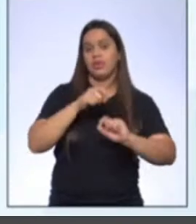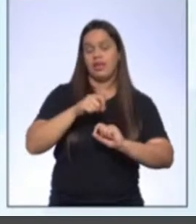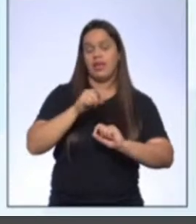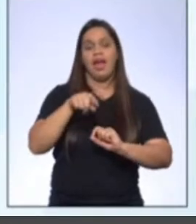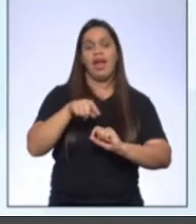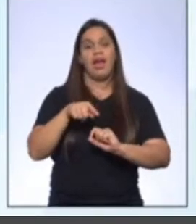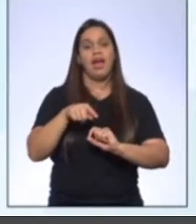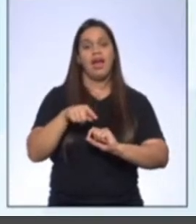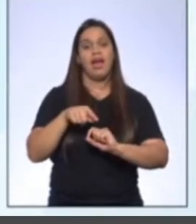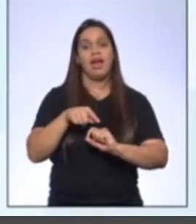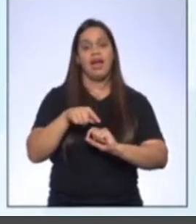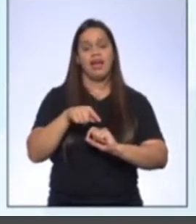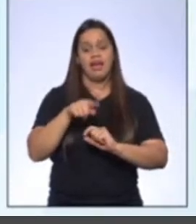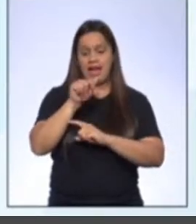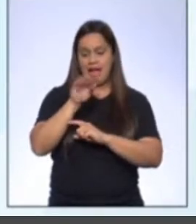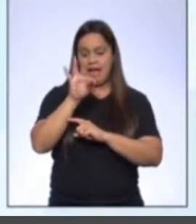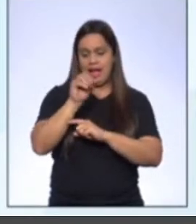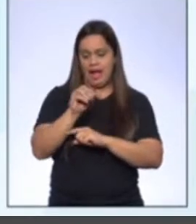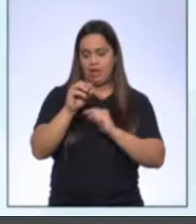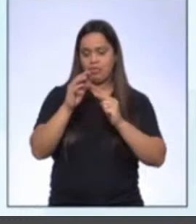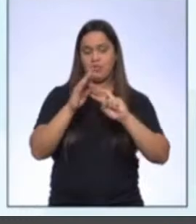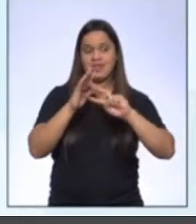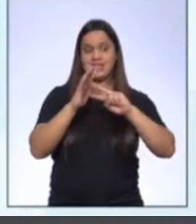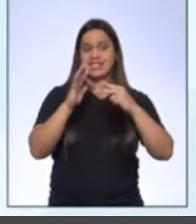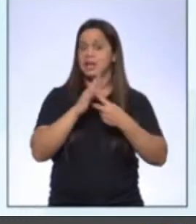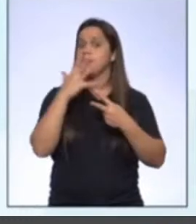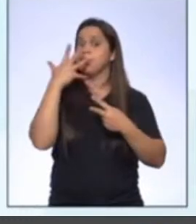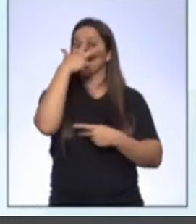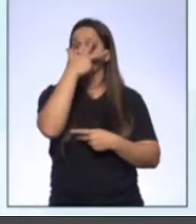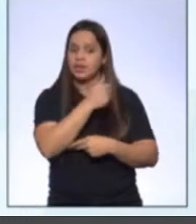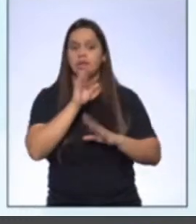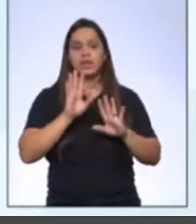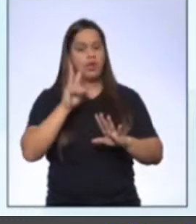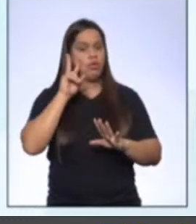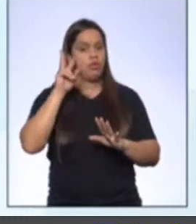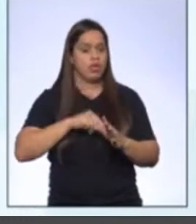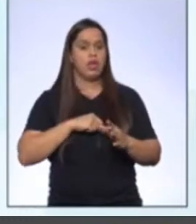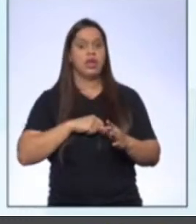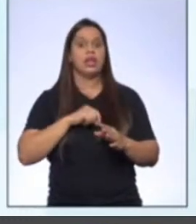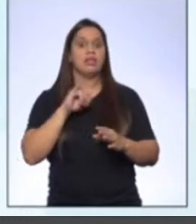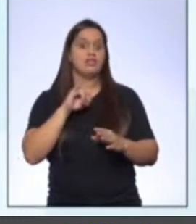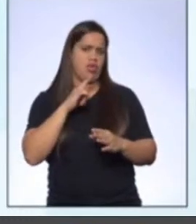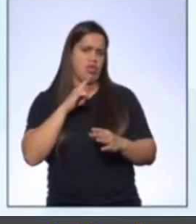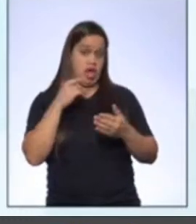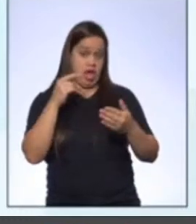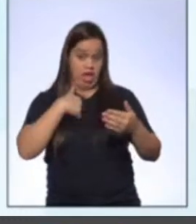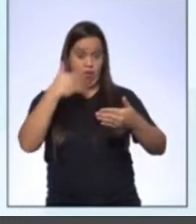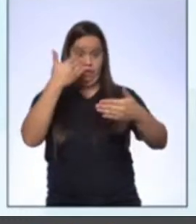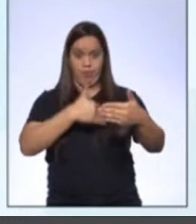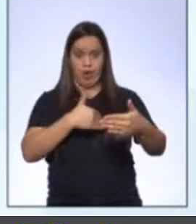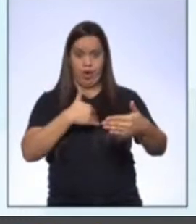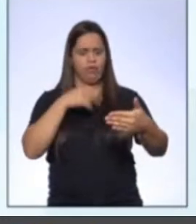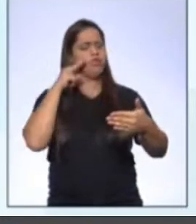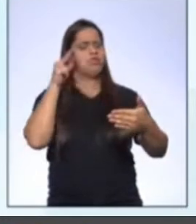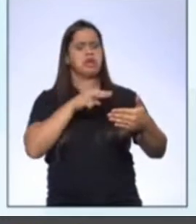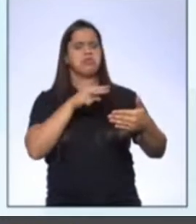E aí, nós vamos até aproveitar para ir riscando. Se eu estou fazendo a prova, eu vou riscando aquilo que eu acho que não